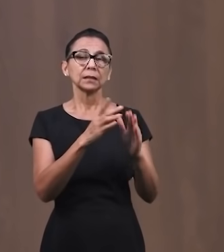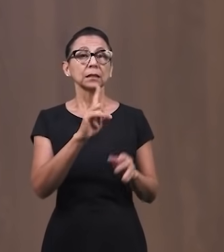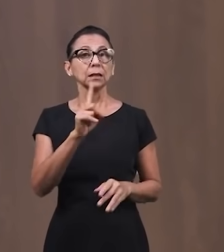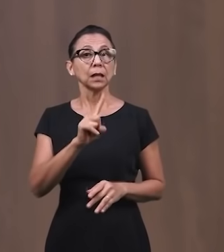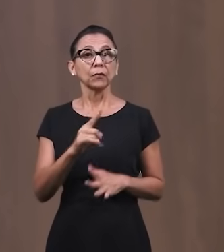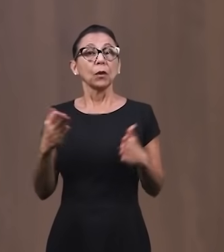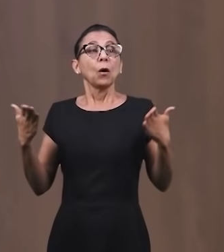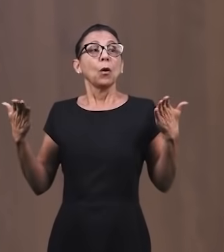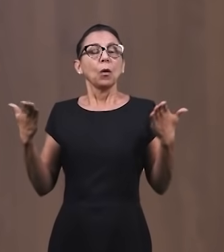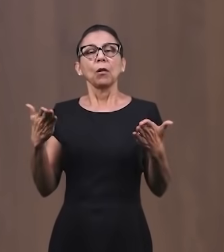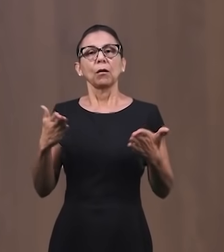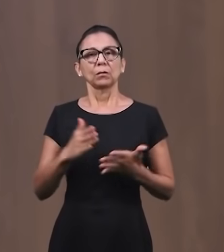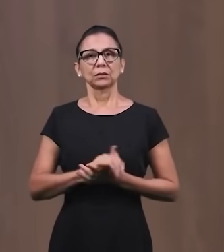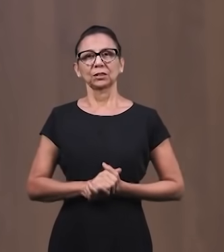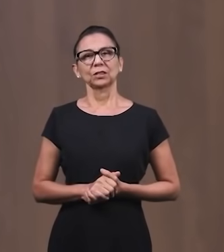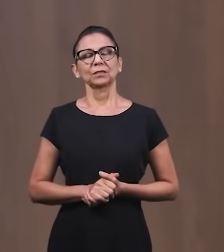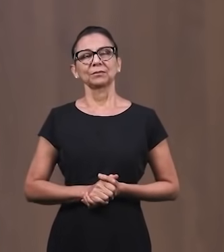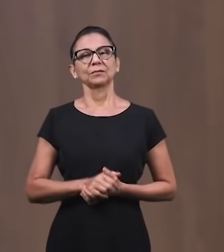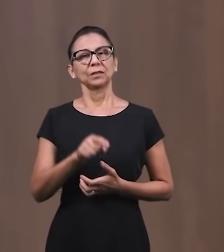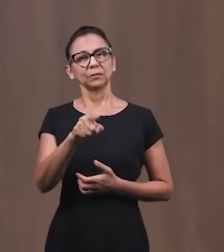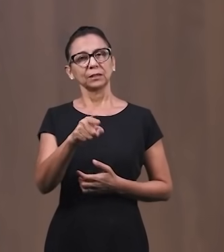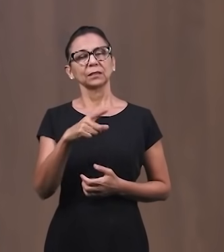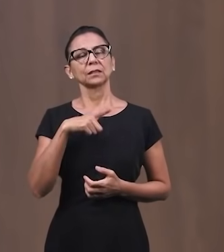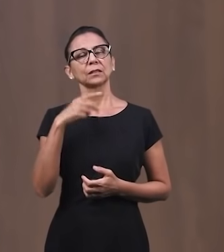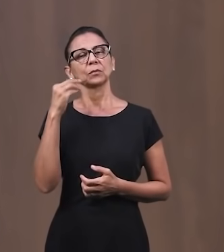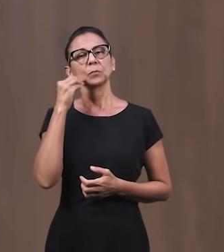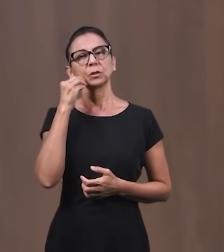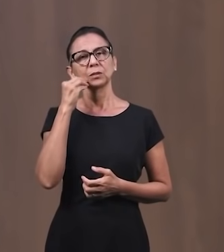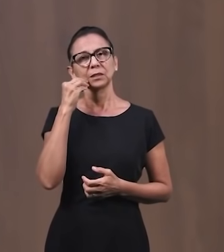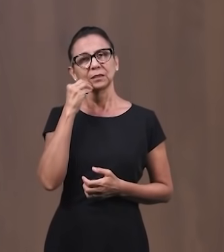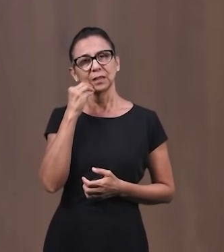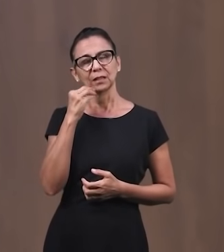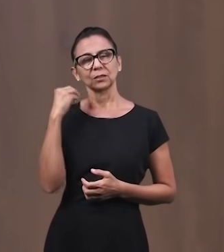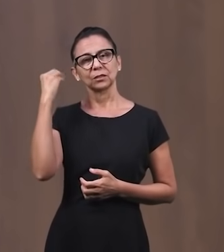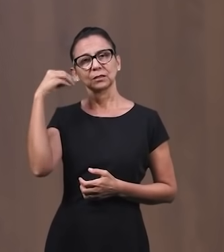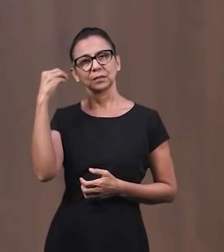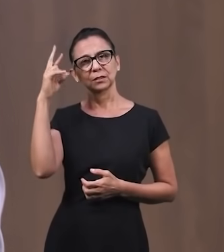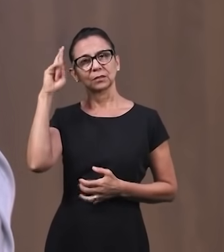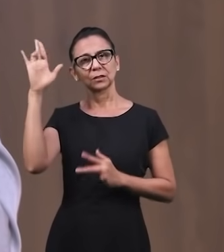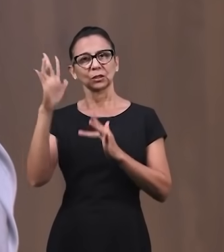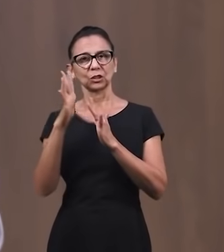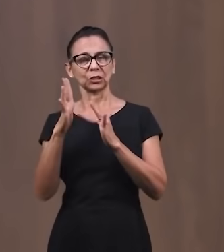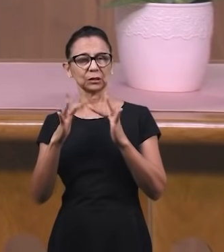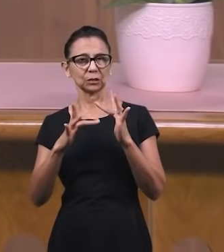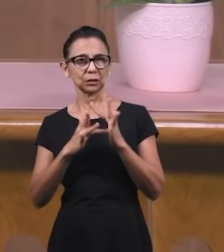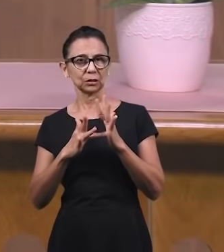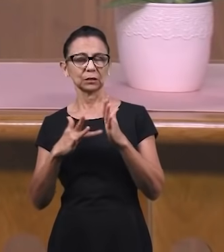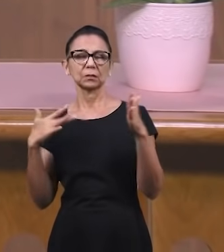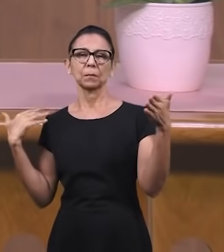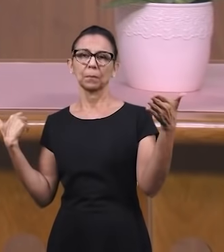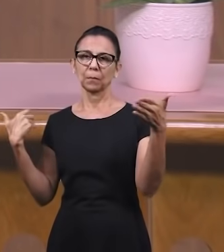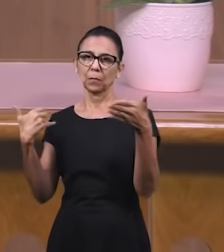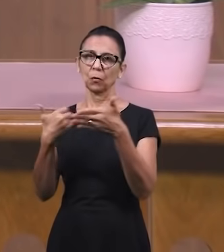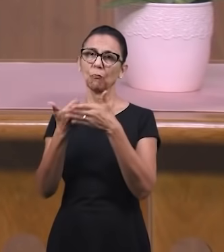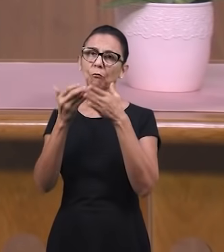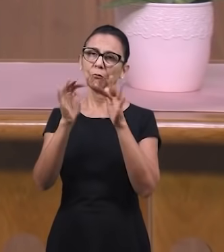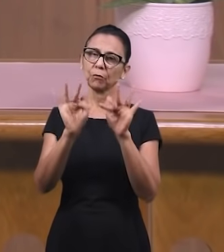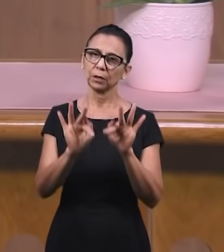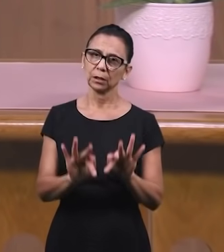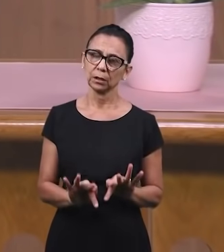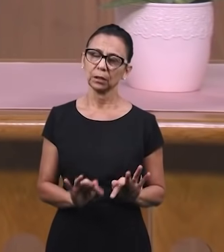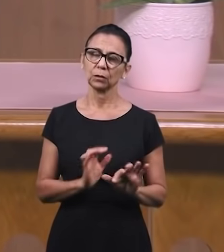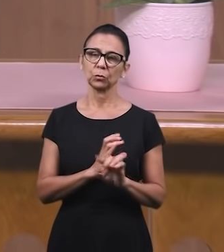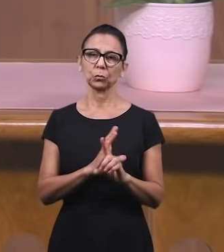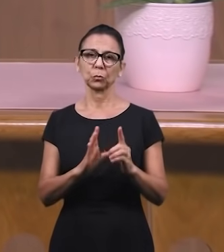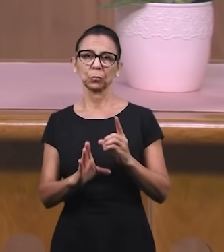pousar na tua casa. Você tem uma oportunidade de viver hoje uma experiência com o Senhor Jesus. Estamos chegando ao final